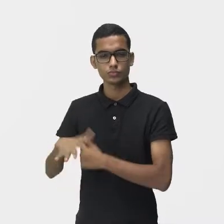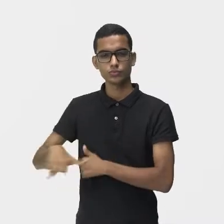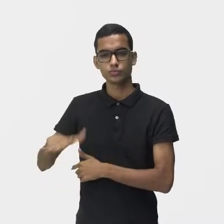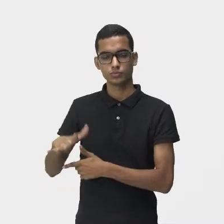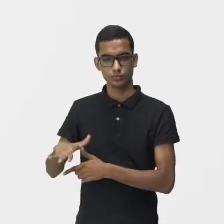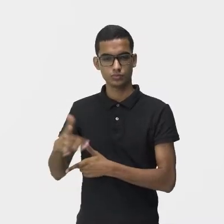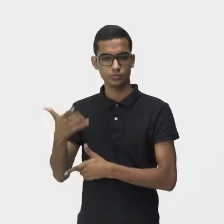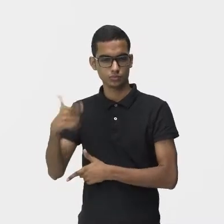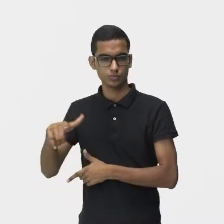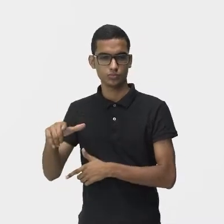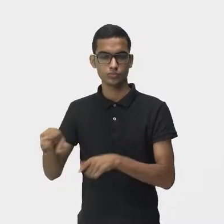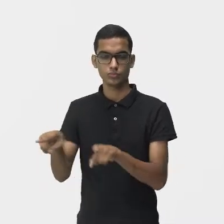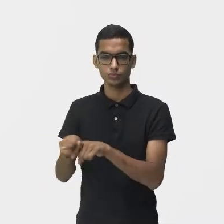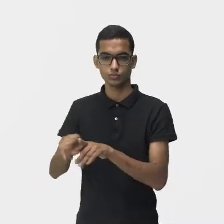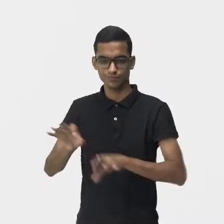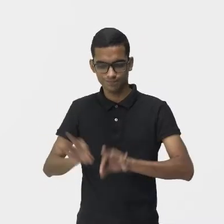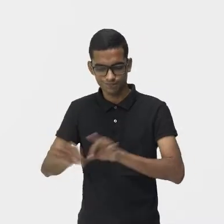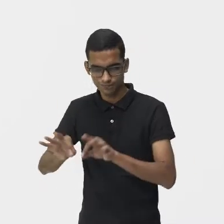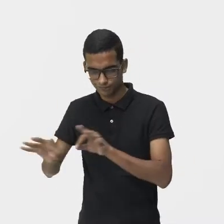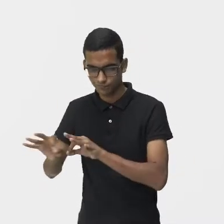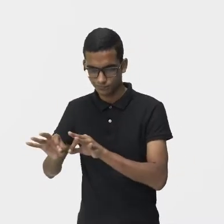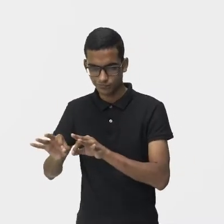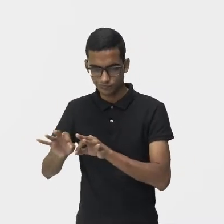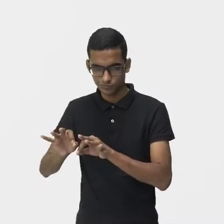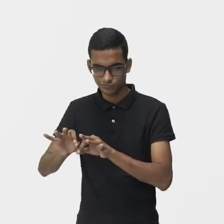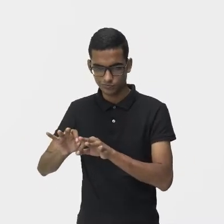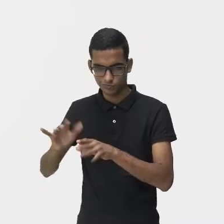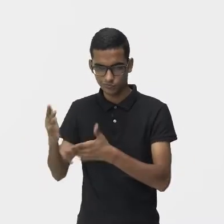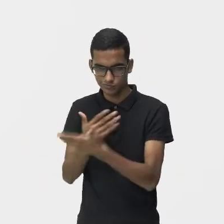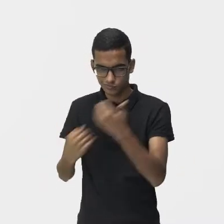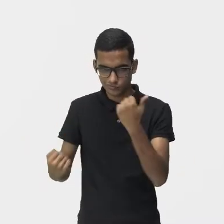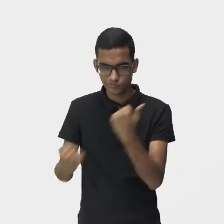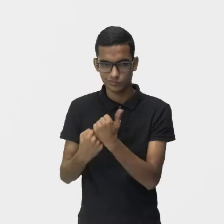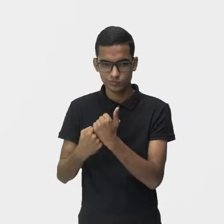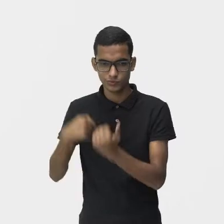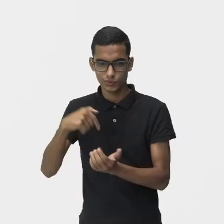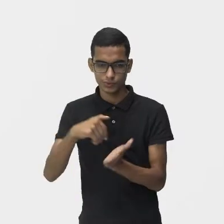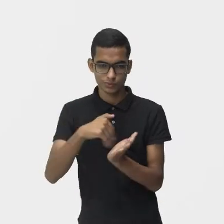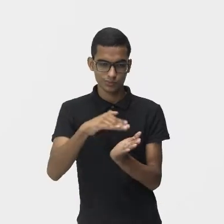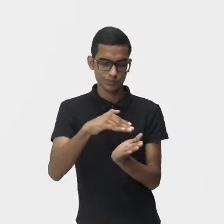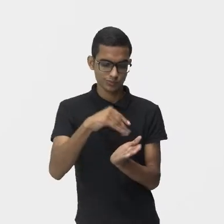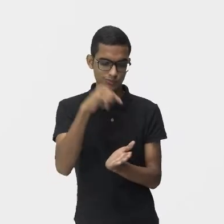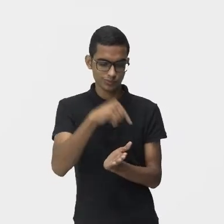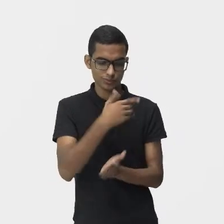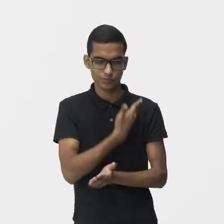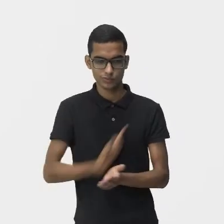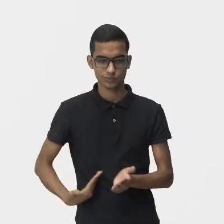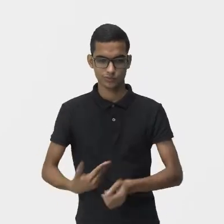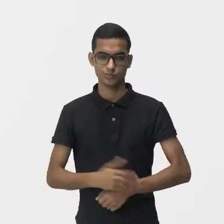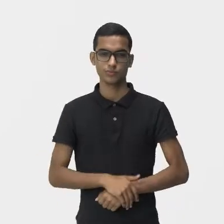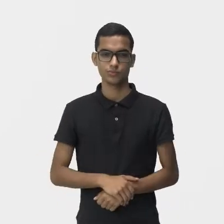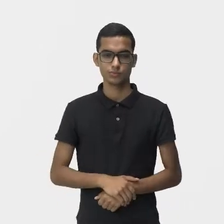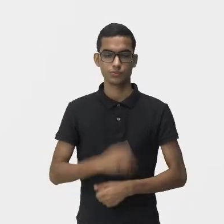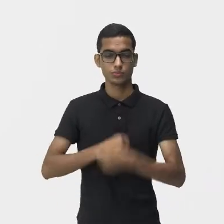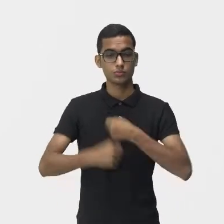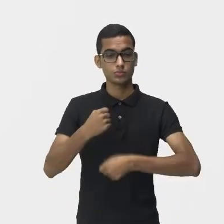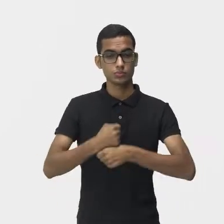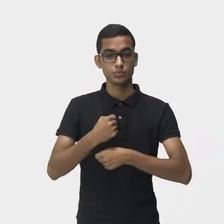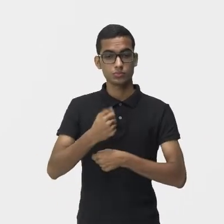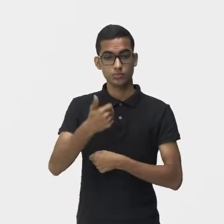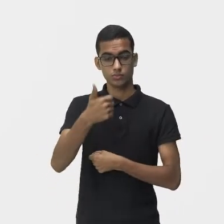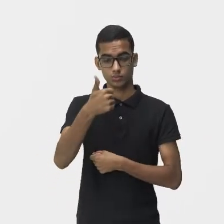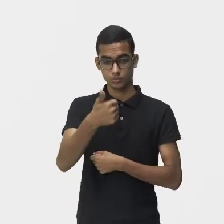e tomariam o poder, colocando os jacobinos para fora do governo. E em 27 de julho